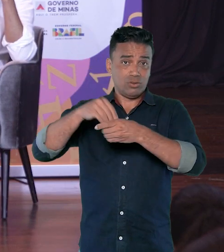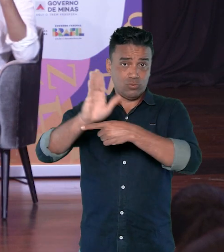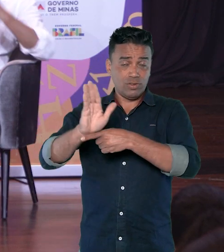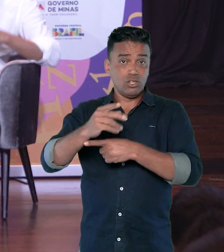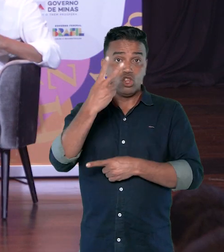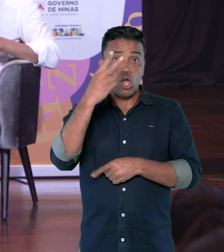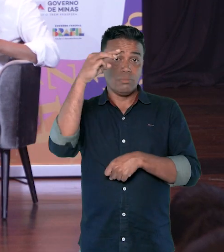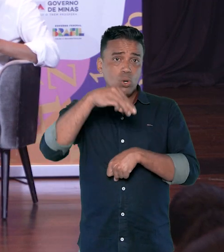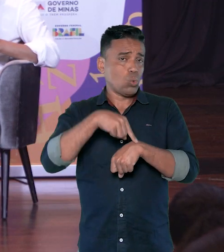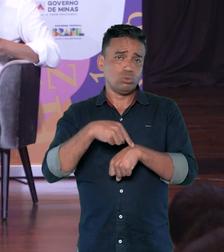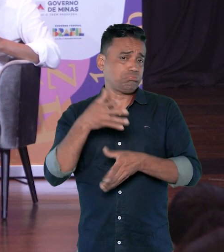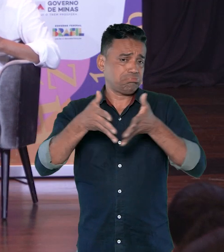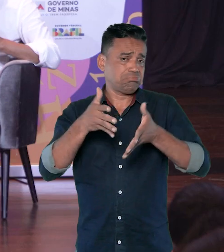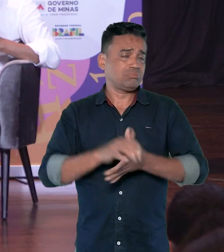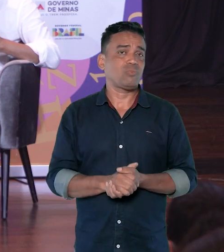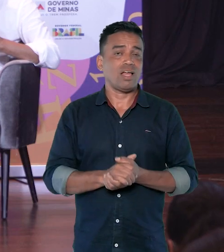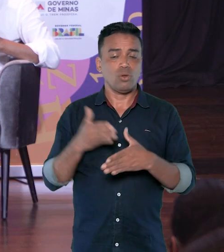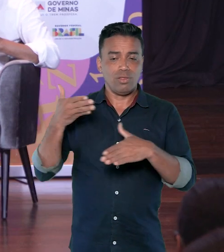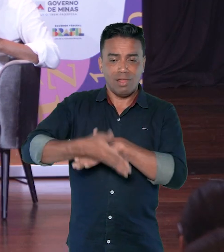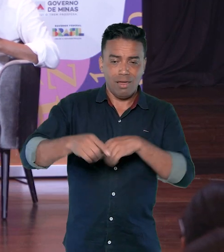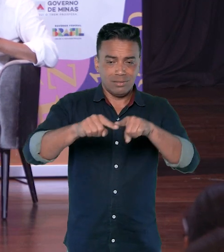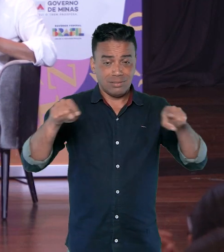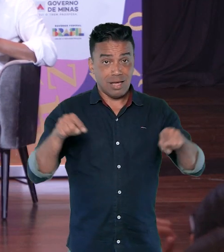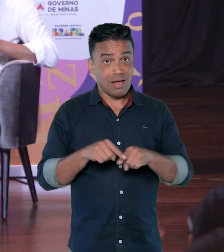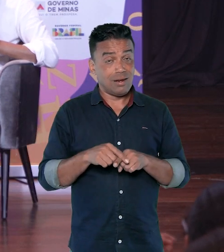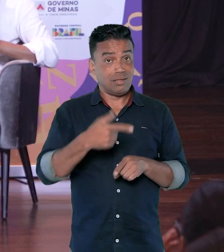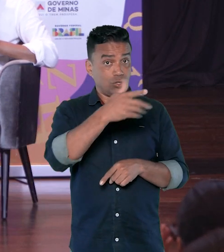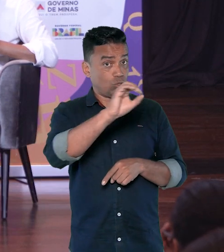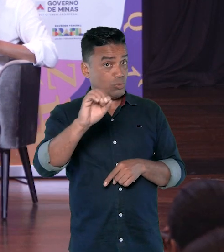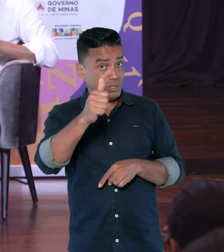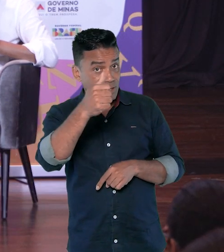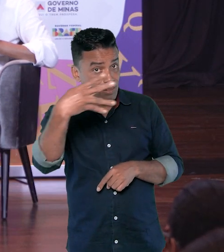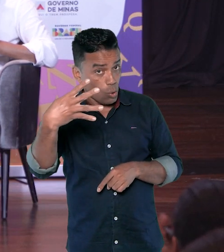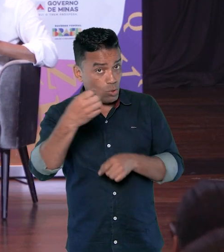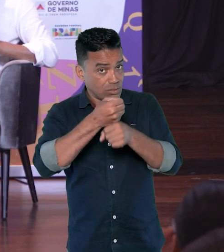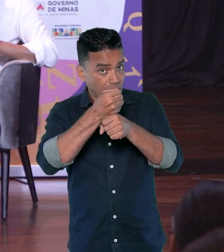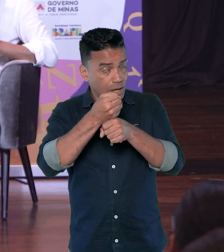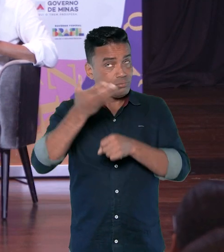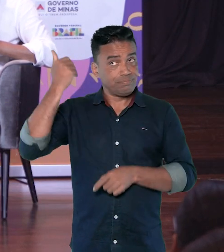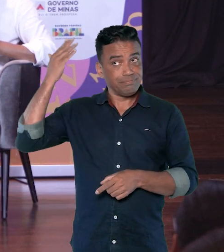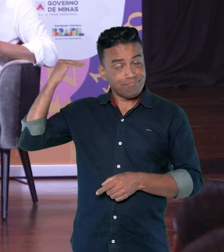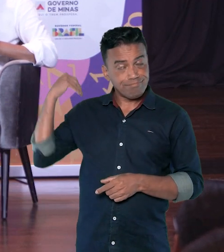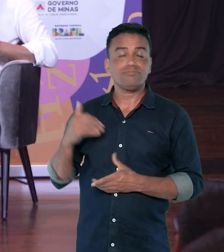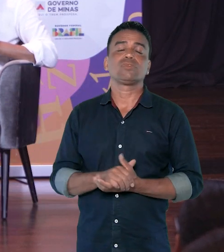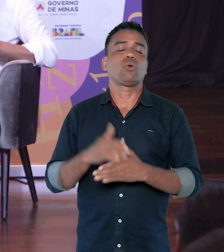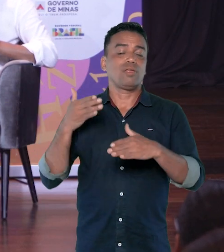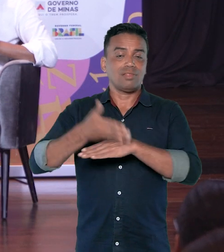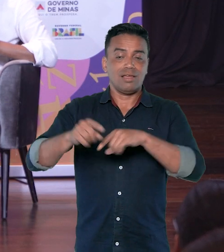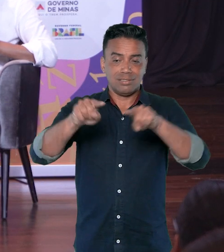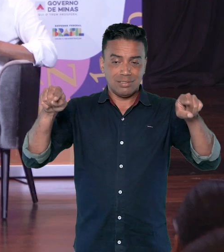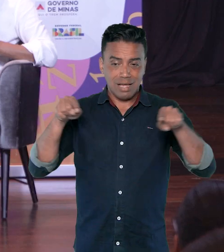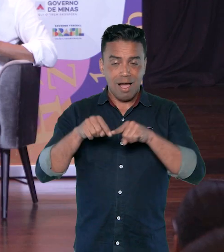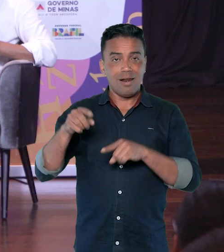E aí eu entrei na sala. Estou falando de 2014, tá? Eu entrei na sala.